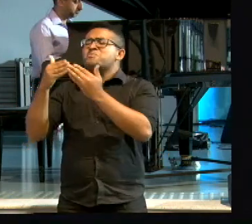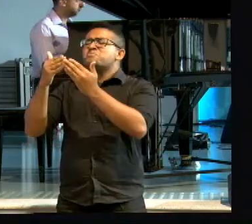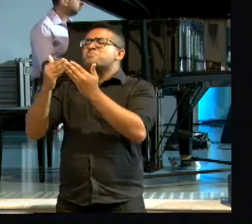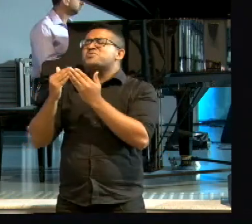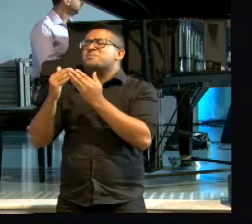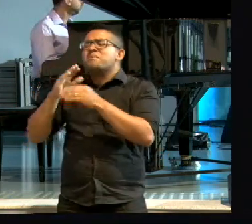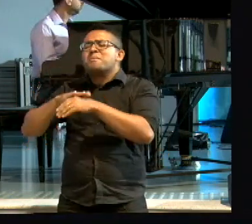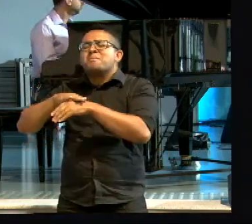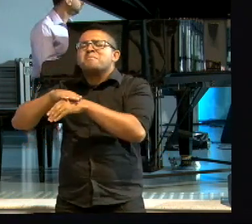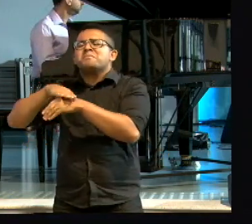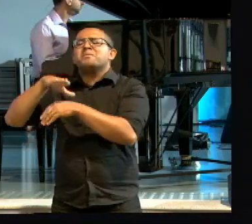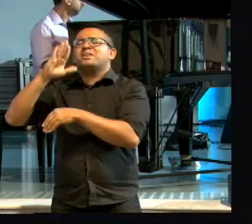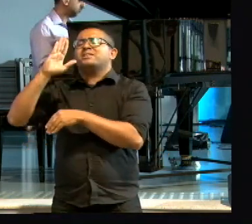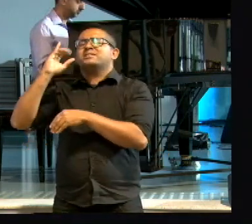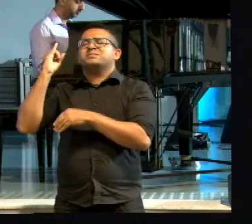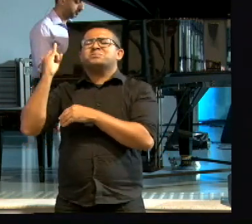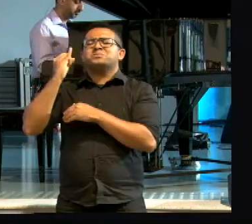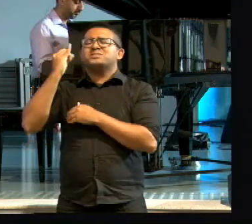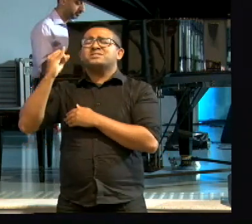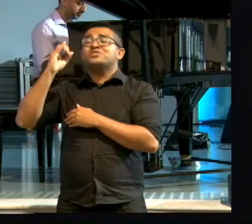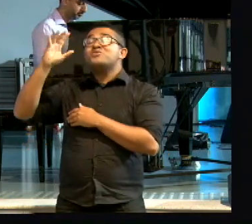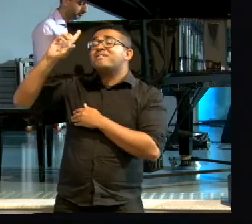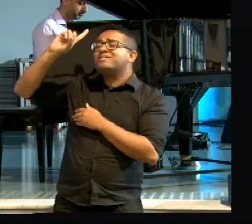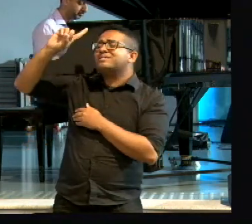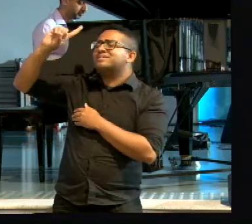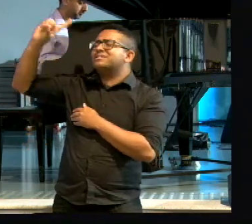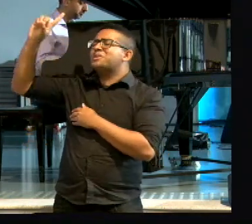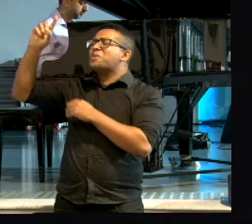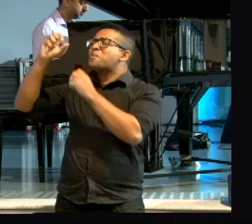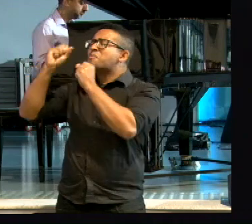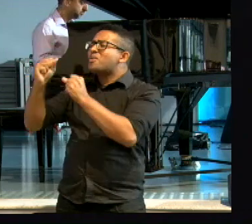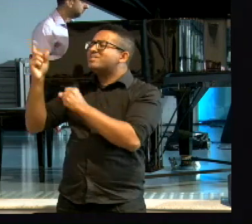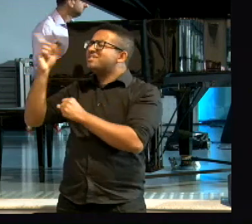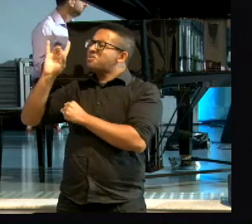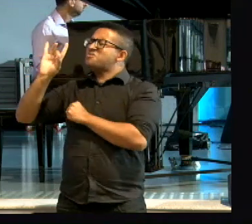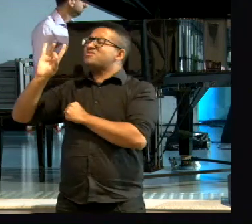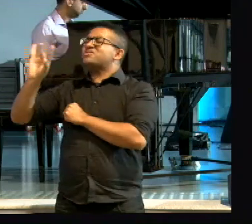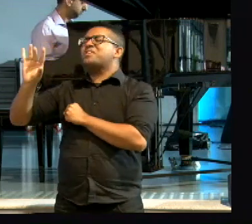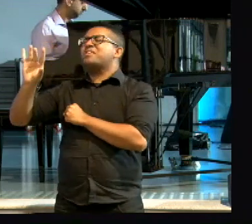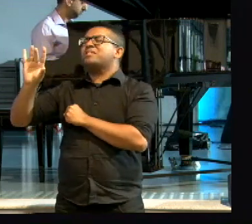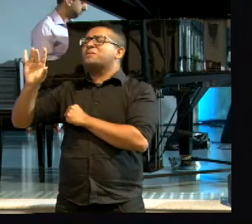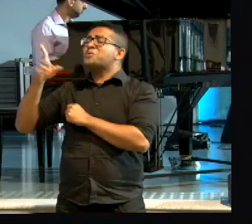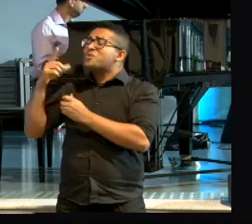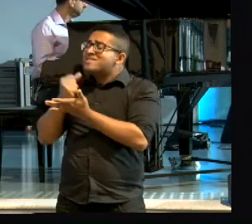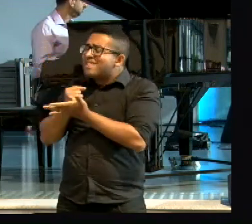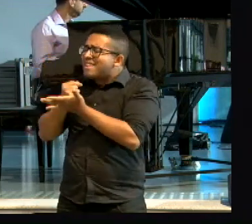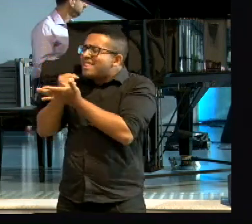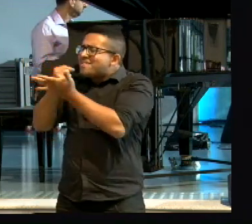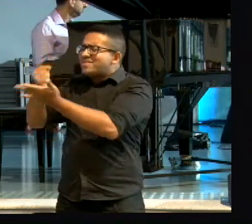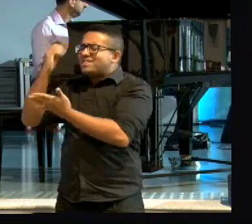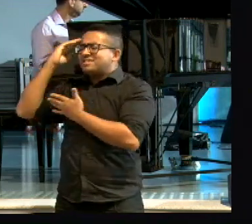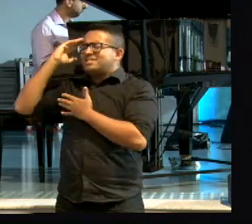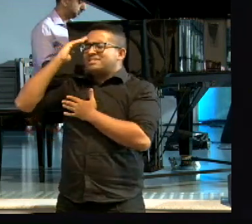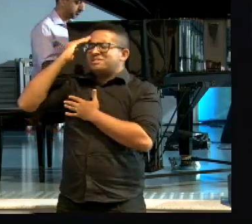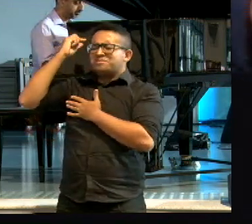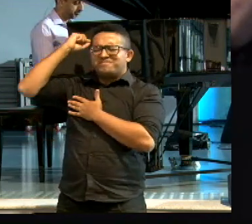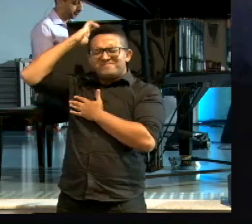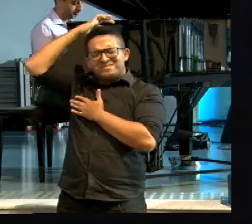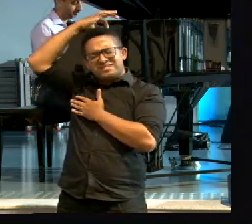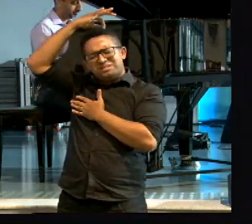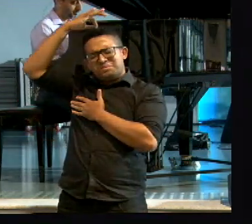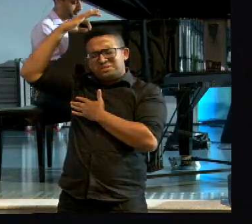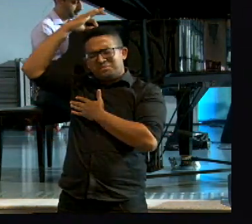mais do que isso. Só o Senhor pode não apenas nos levar ao entendimento espiritual e